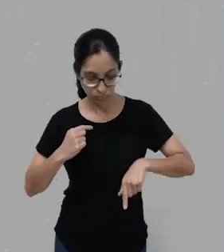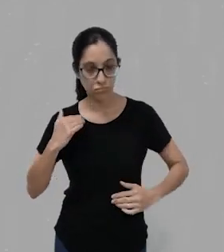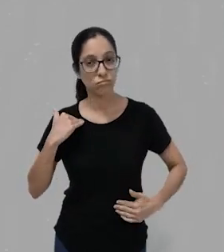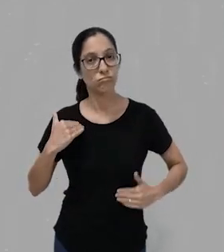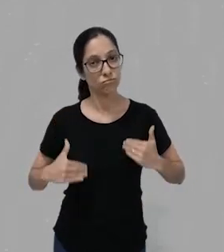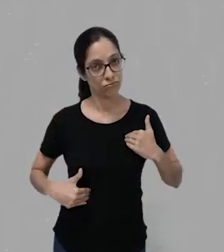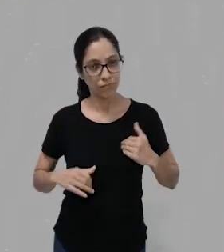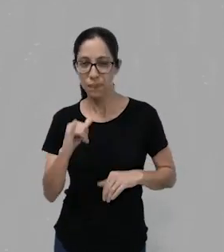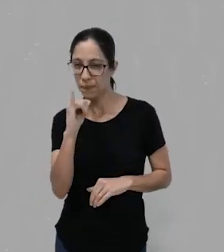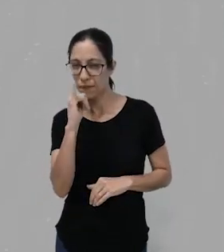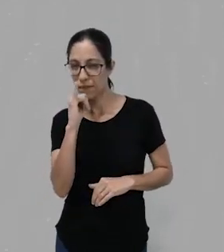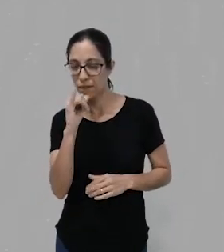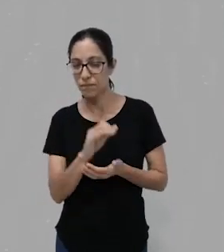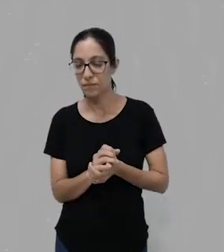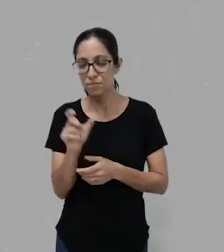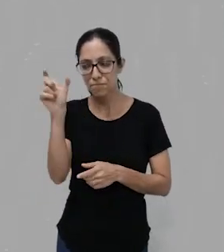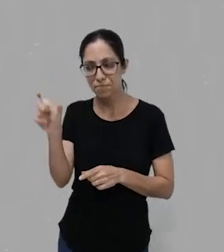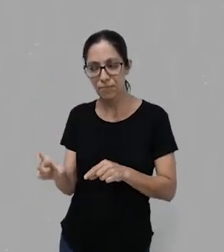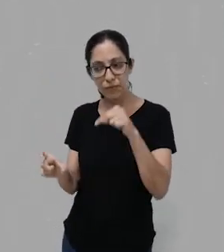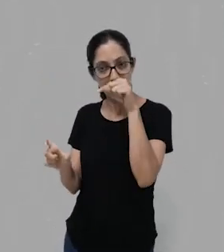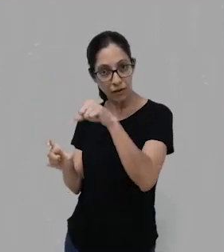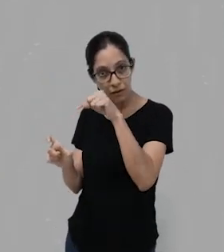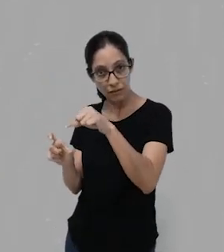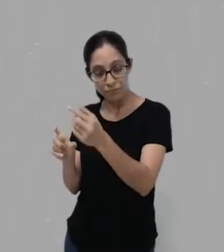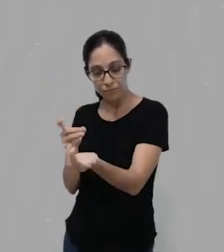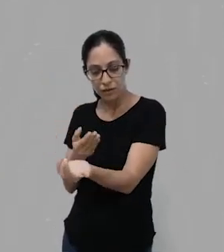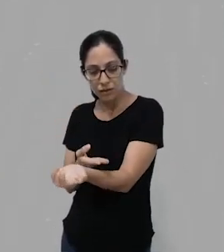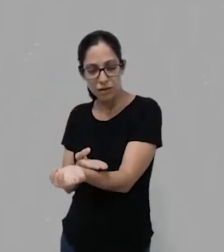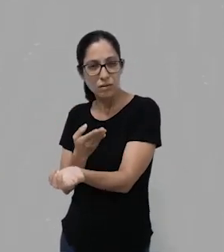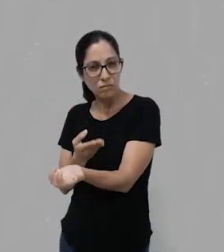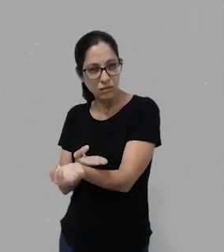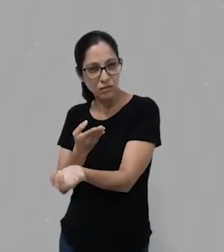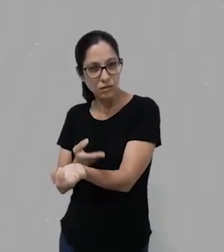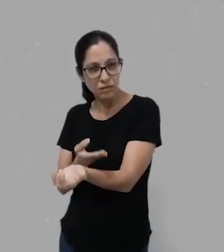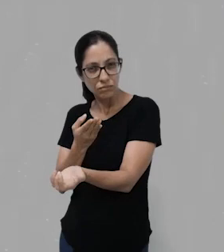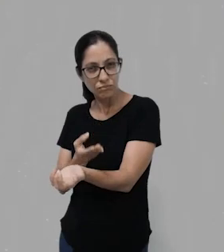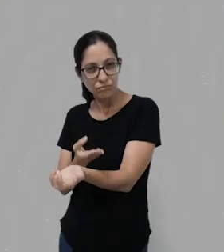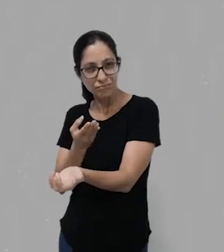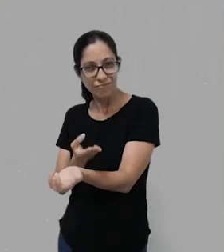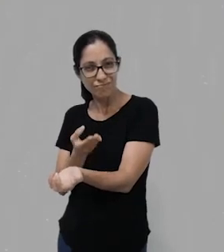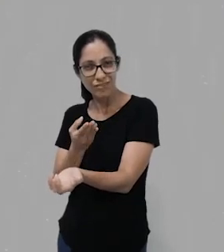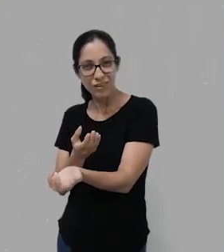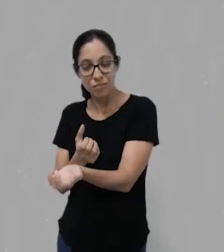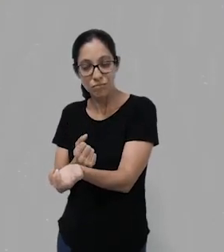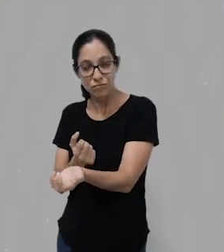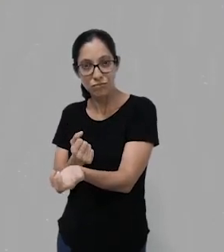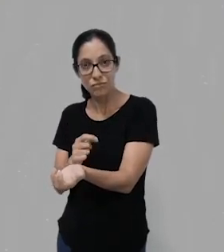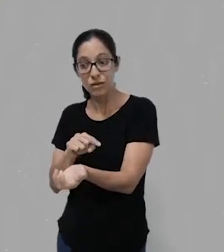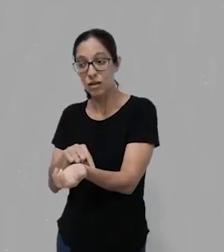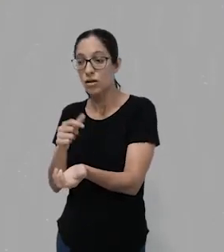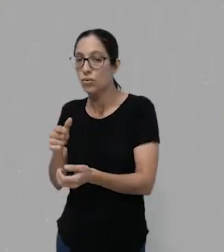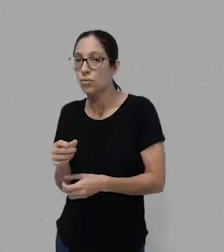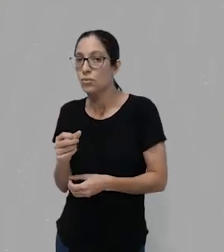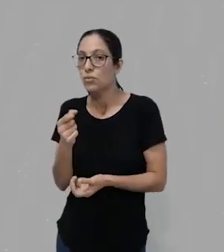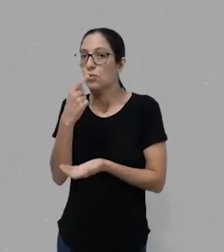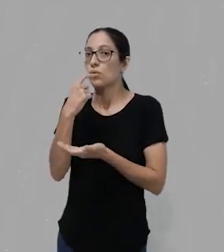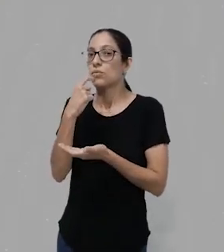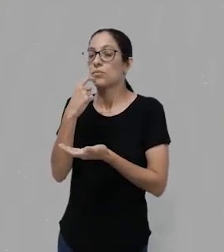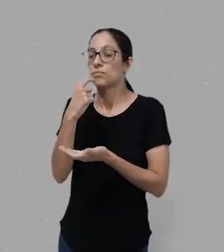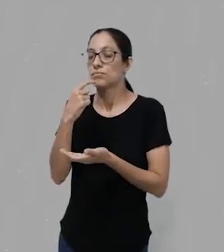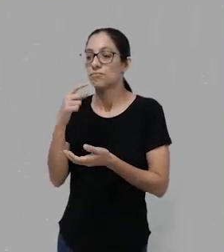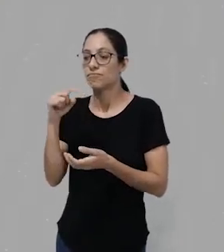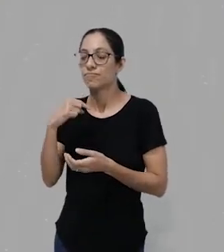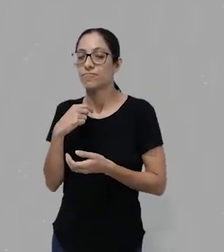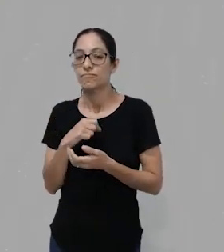Por exemplo, uma pessoa que sofre de uma pressão arterial, ela toma um medicamento, que esse medicamento vai causar